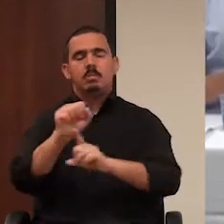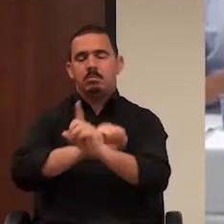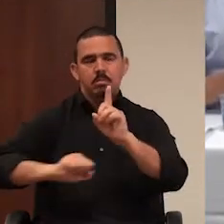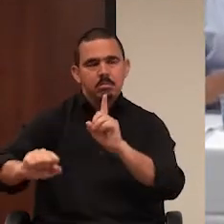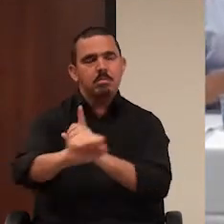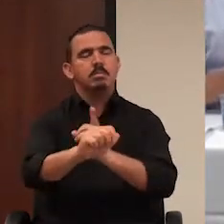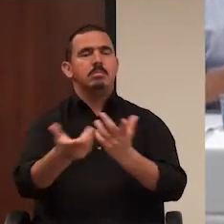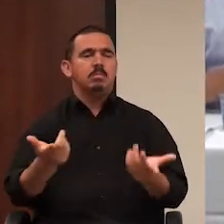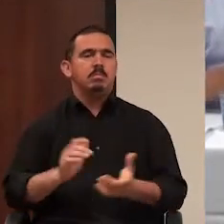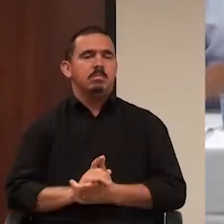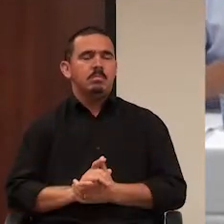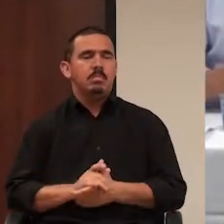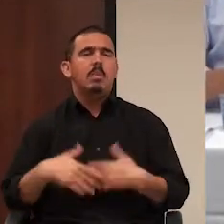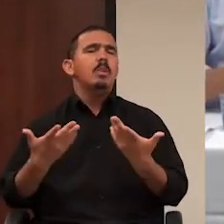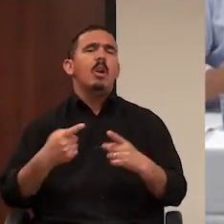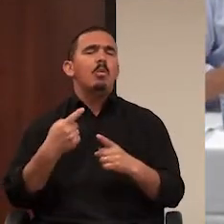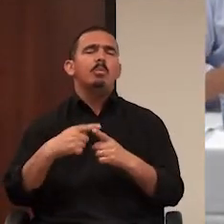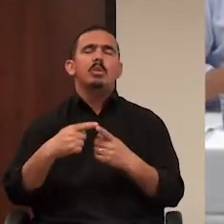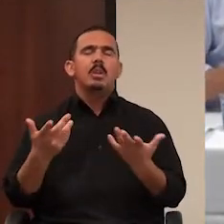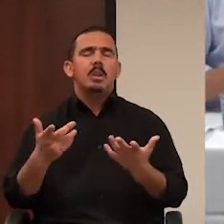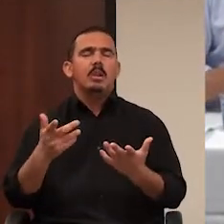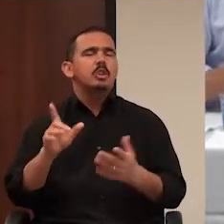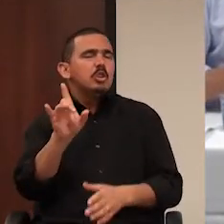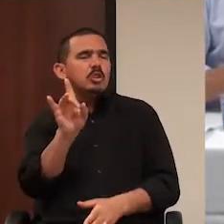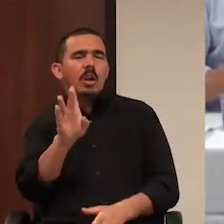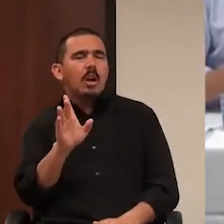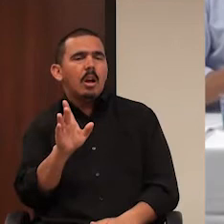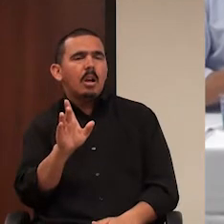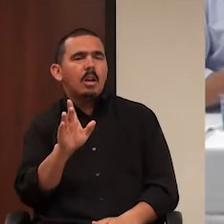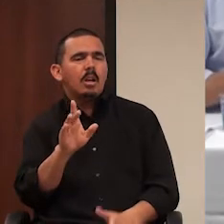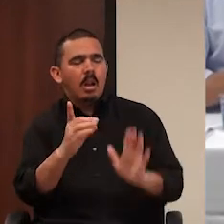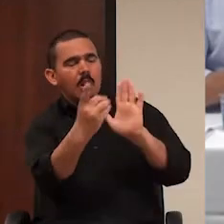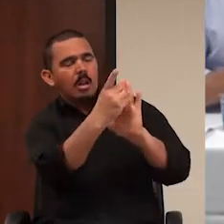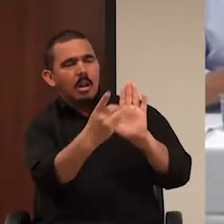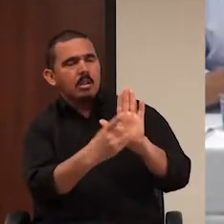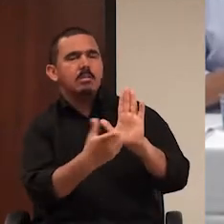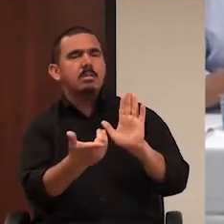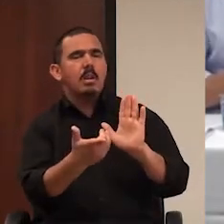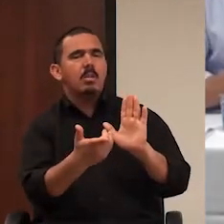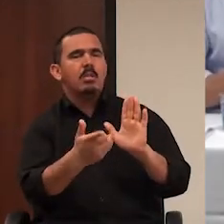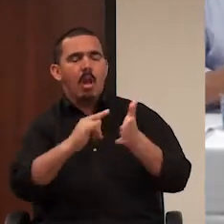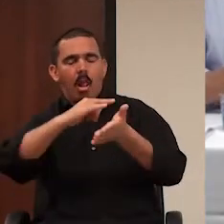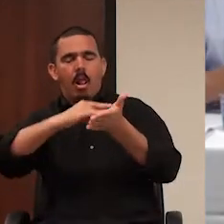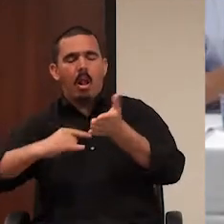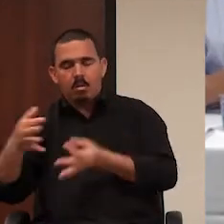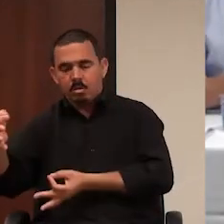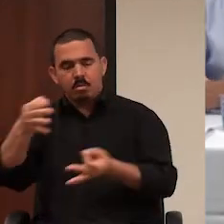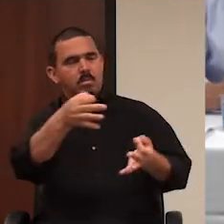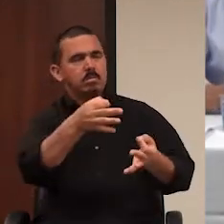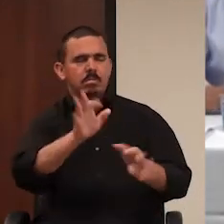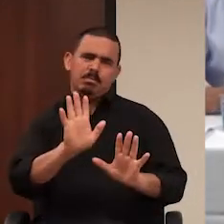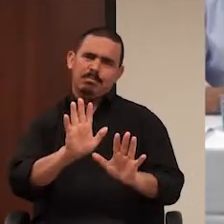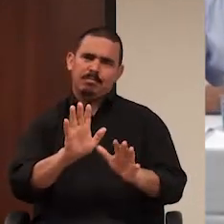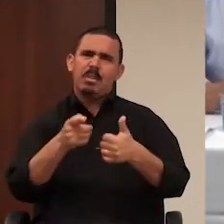sociais. Né? E por que basta, para a declaração da interdição, o laudo médico? É o primeiro ponto.